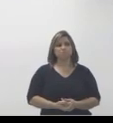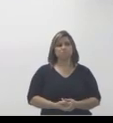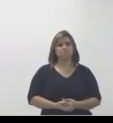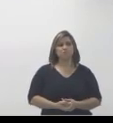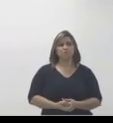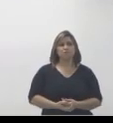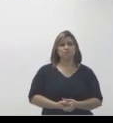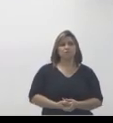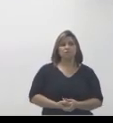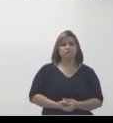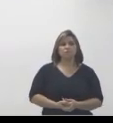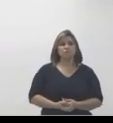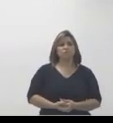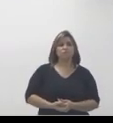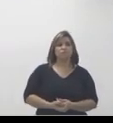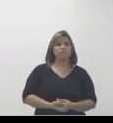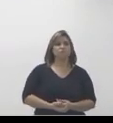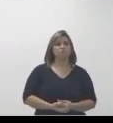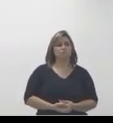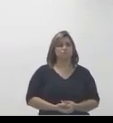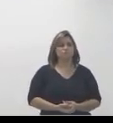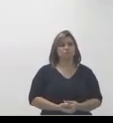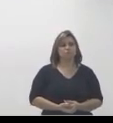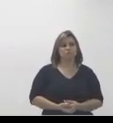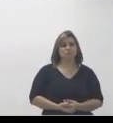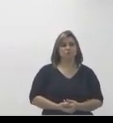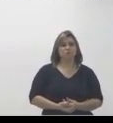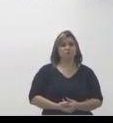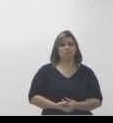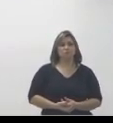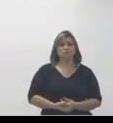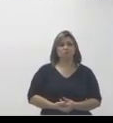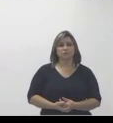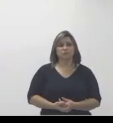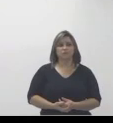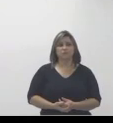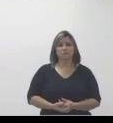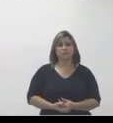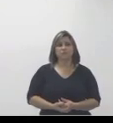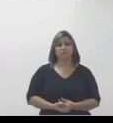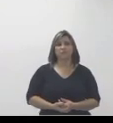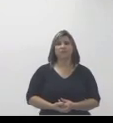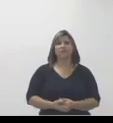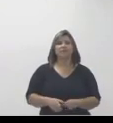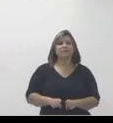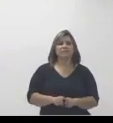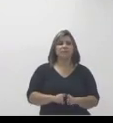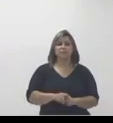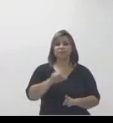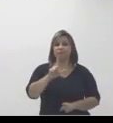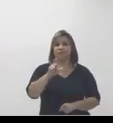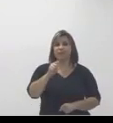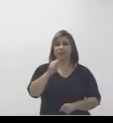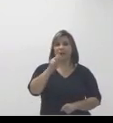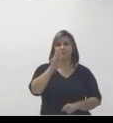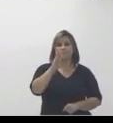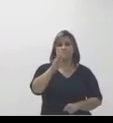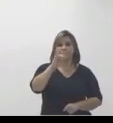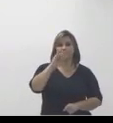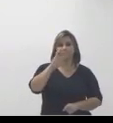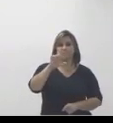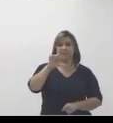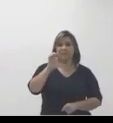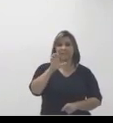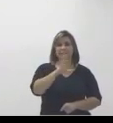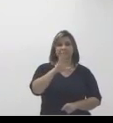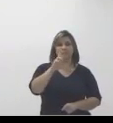aqui dá dólar é gabriela rodrigues né não tá dizendo aqui de